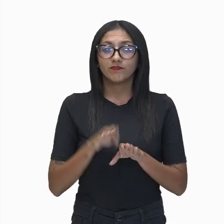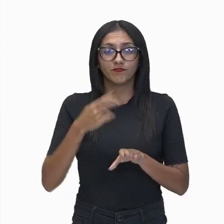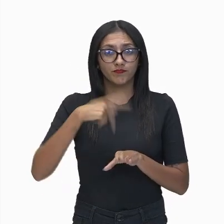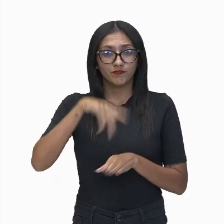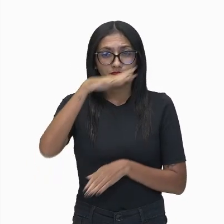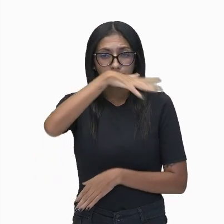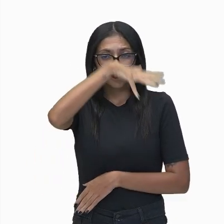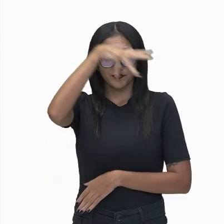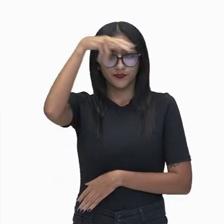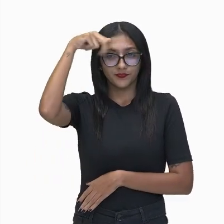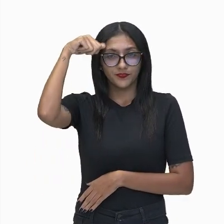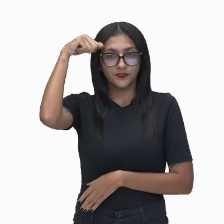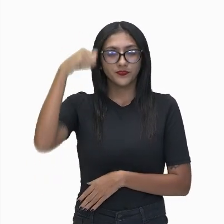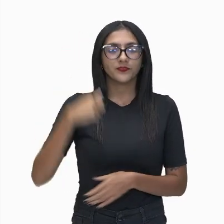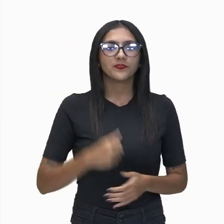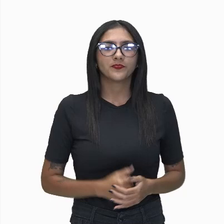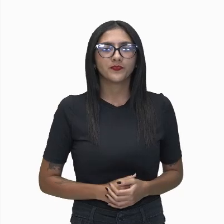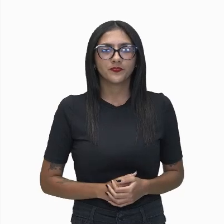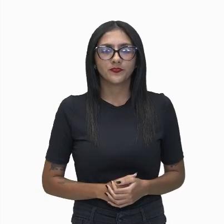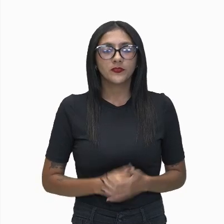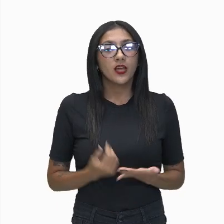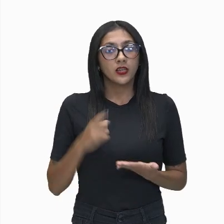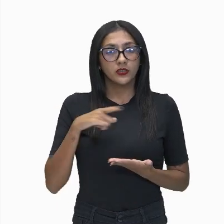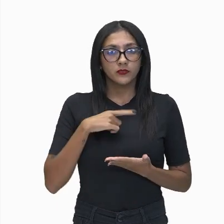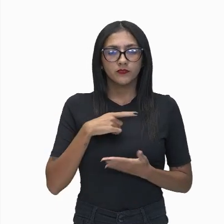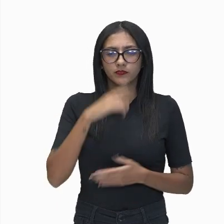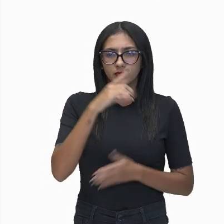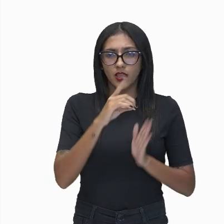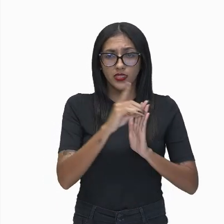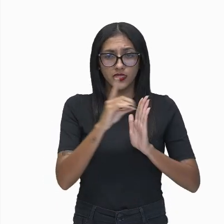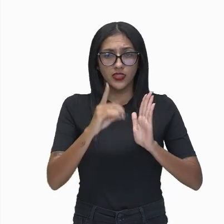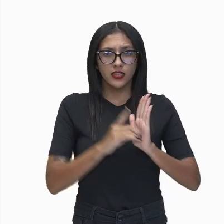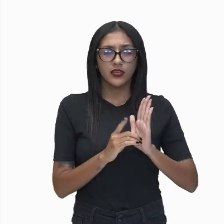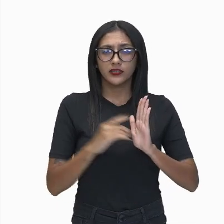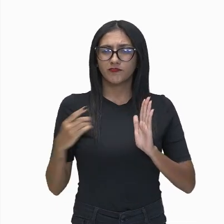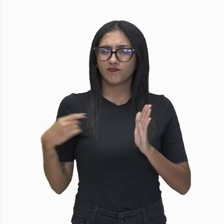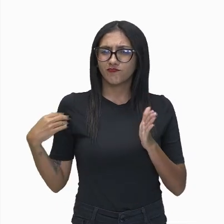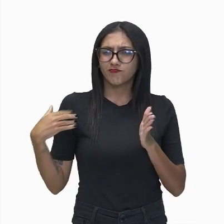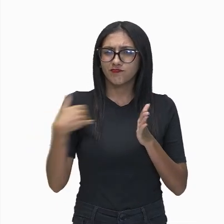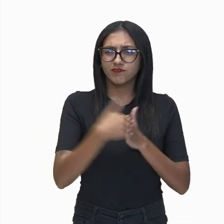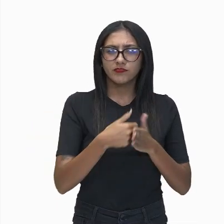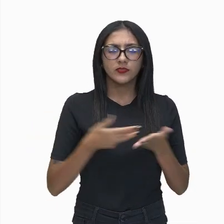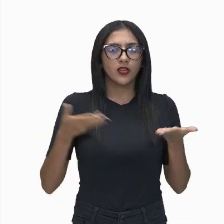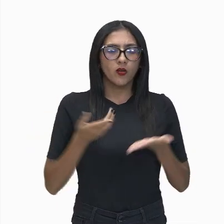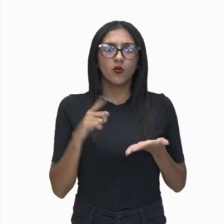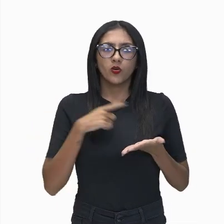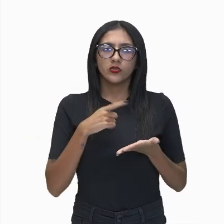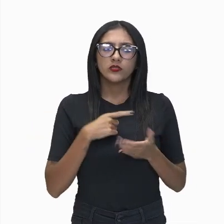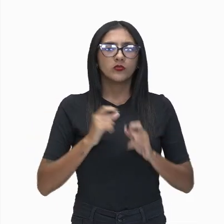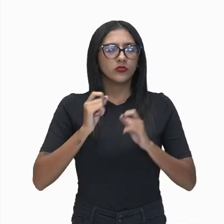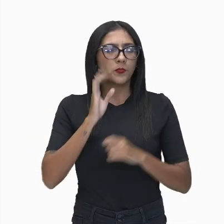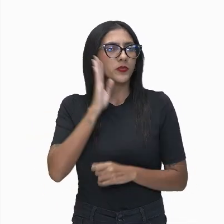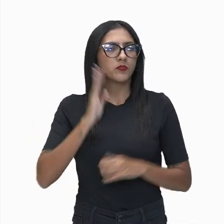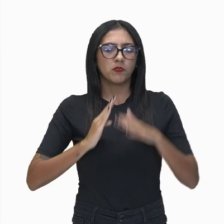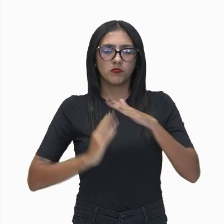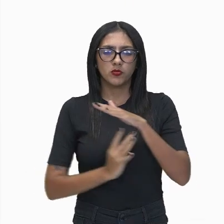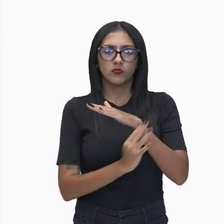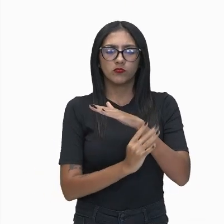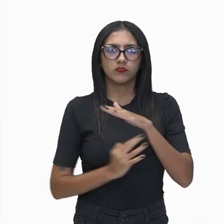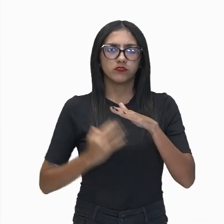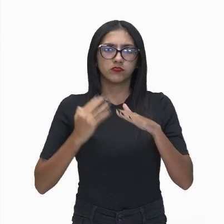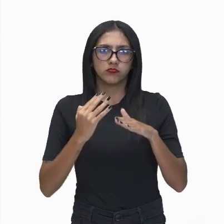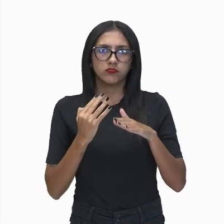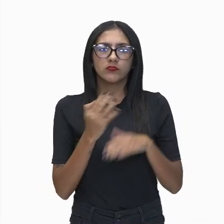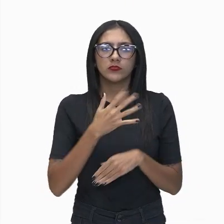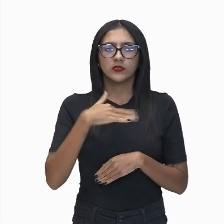Manaus, né? Então, nessa década, até os dias atuais, nós temos o predomínio da migração urbana, né?